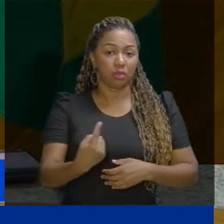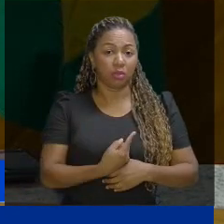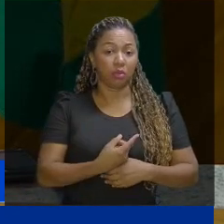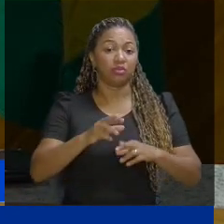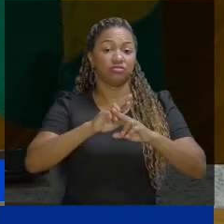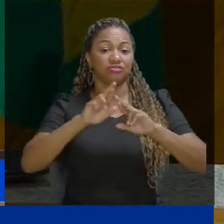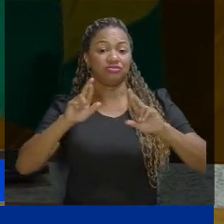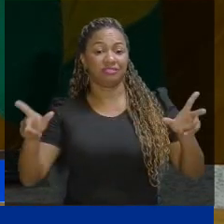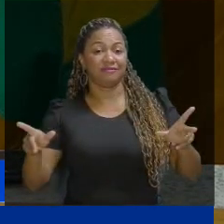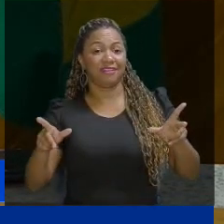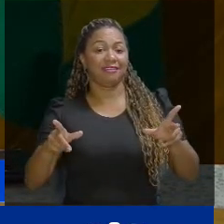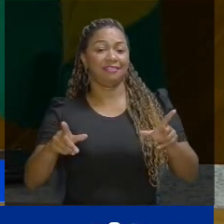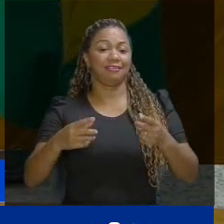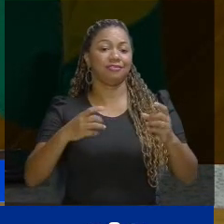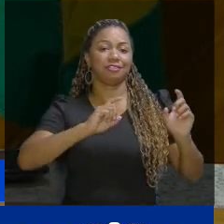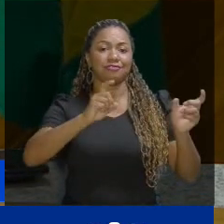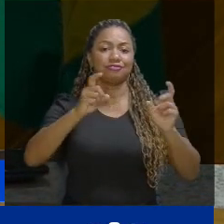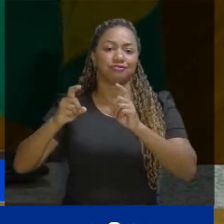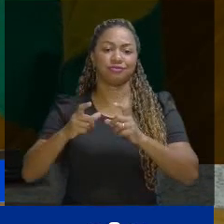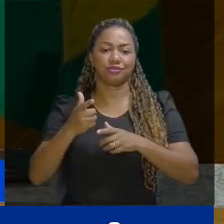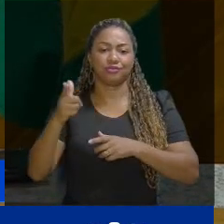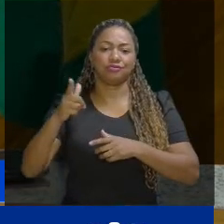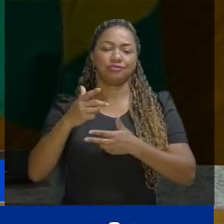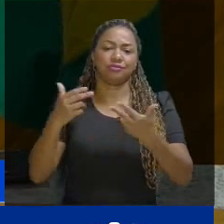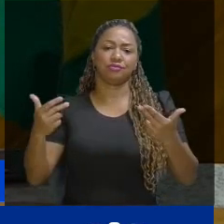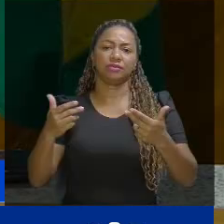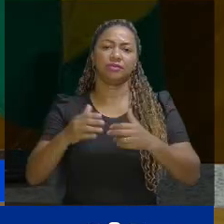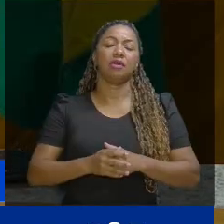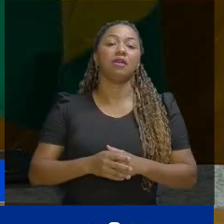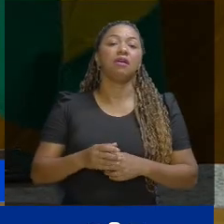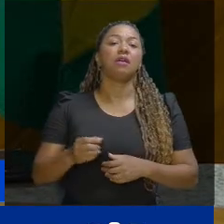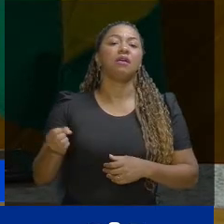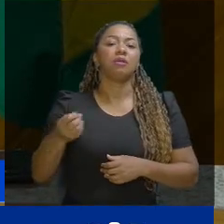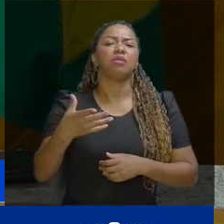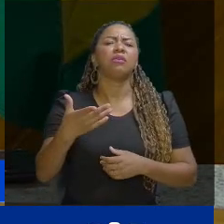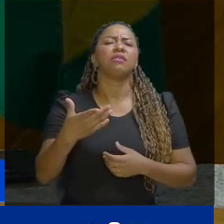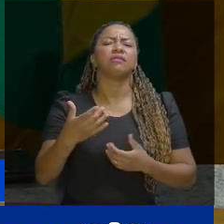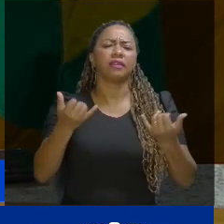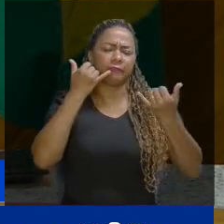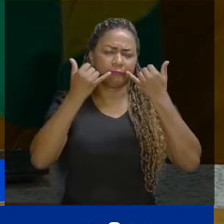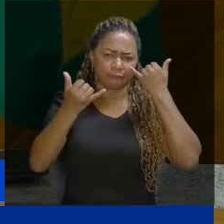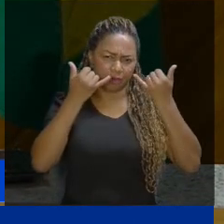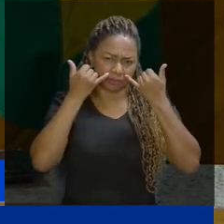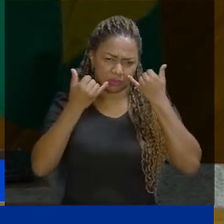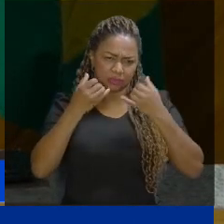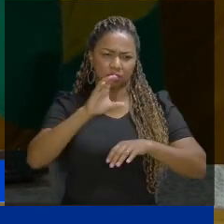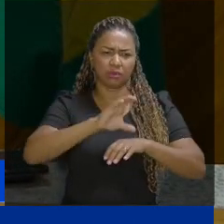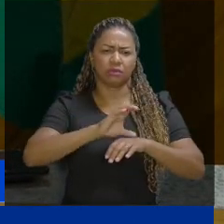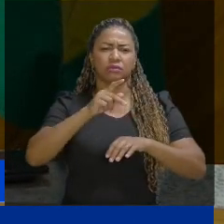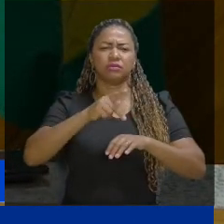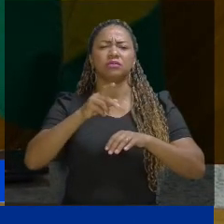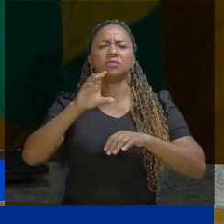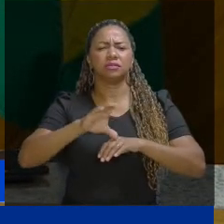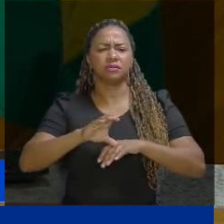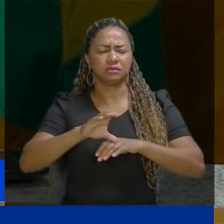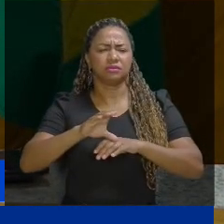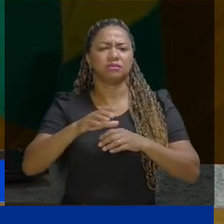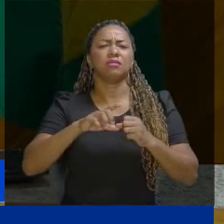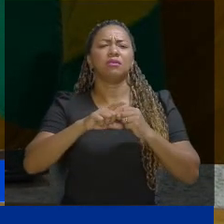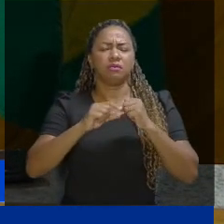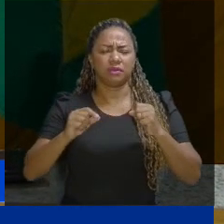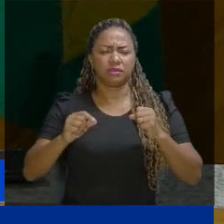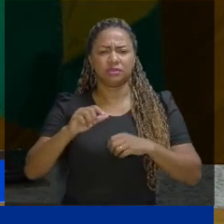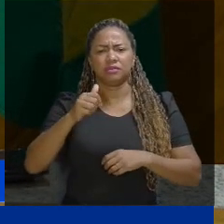discutindo recurso ordinário. Mas não é só. Fato novo, excelências, tem previsão expressa no Código de Processo Civil. O